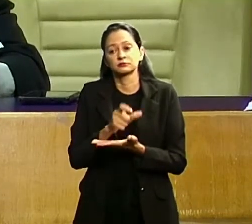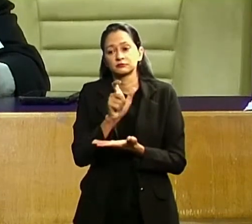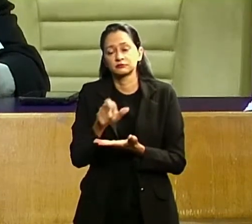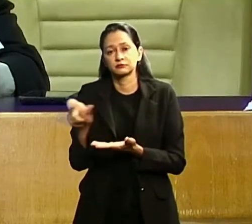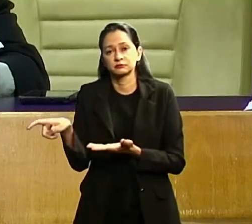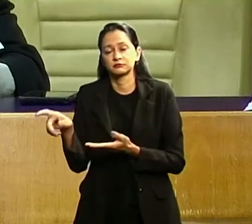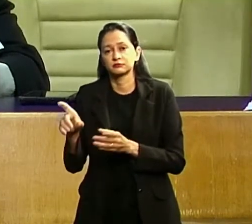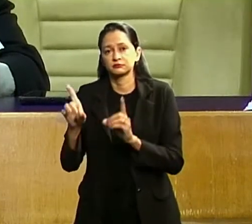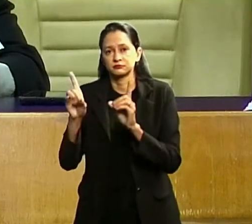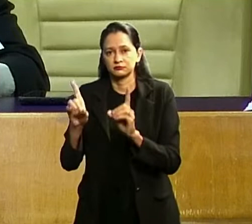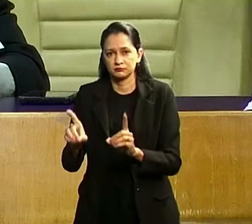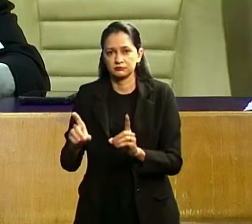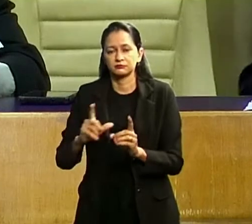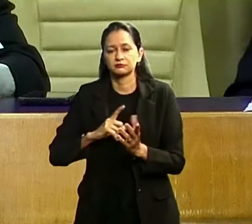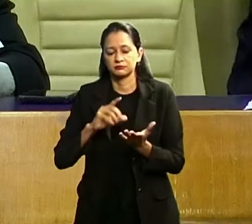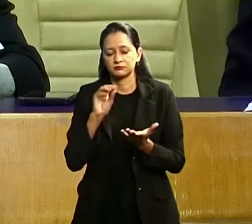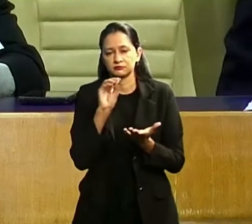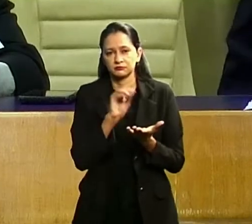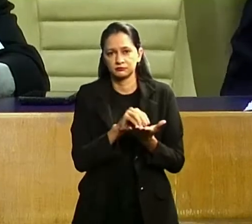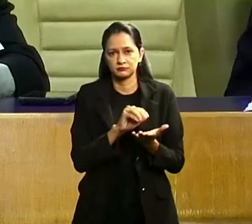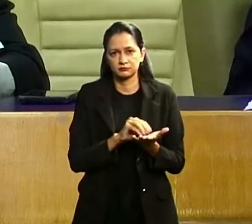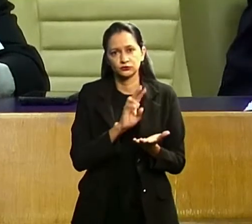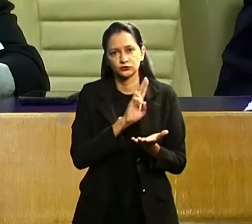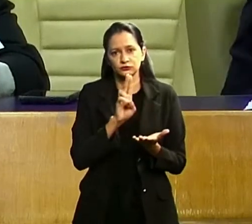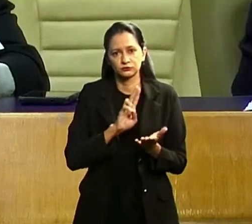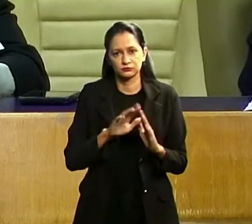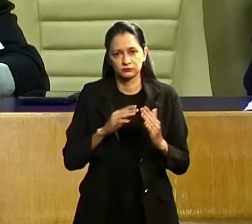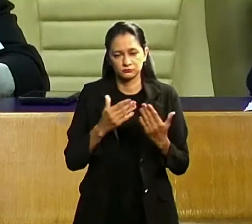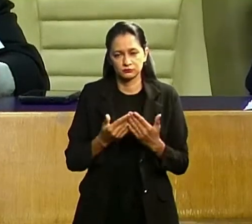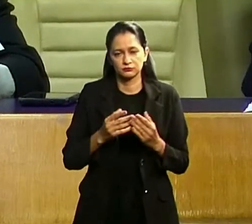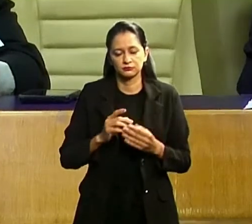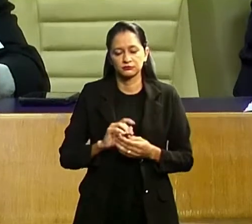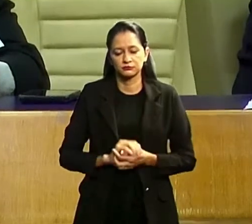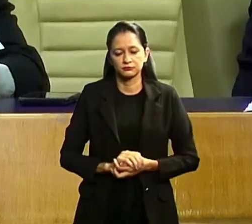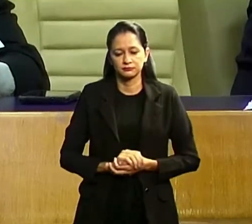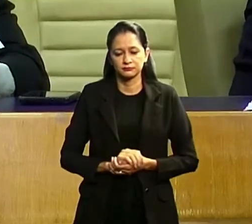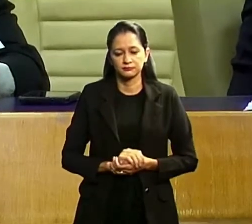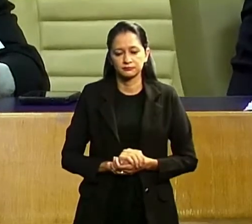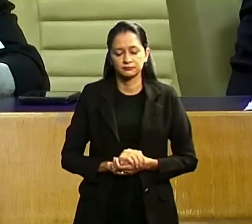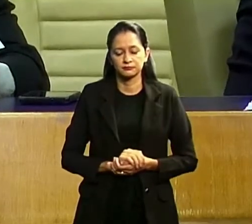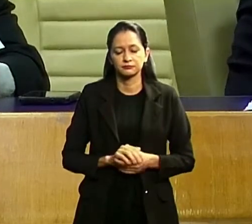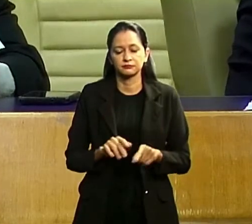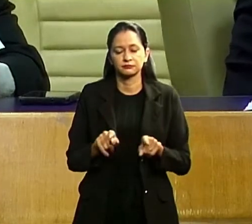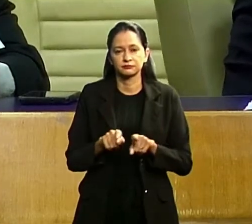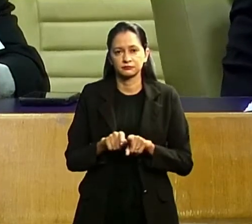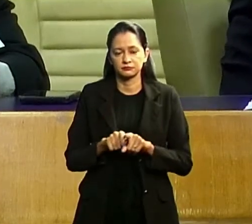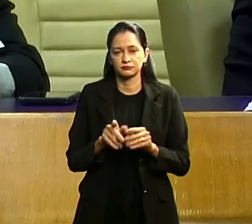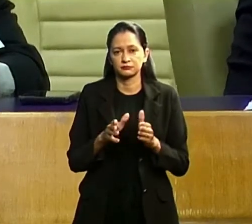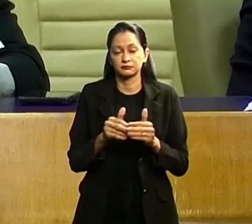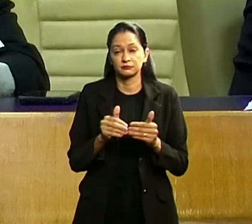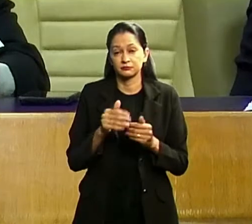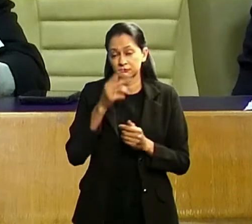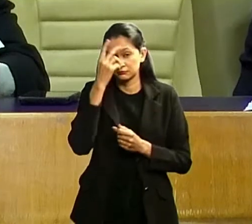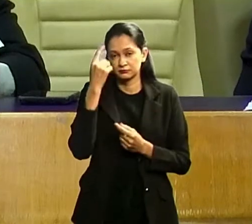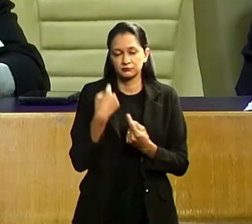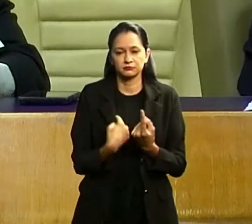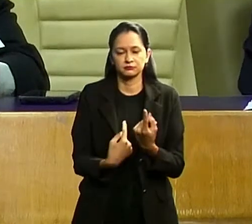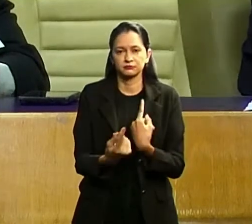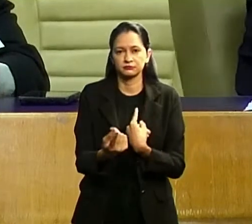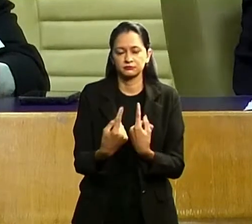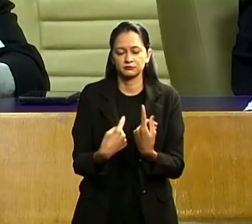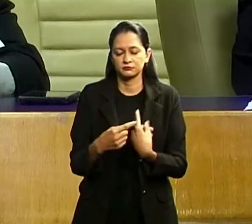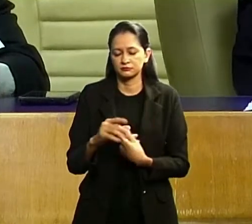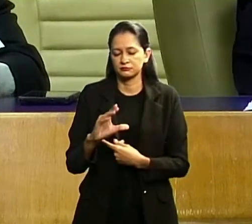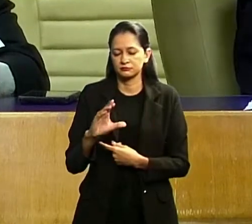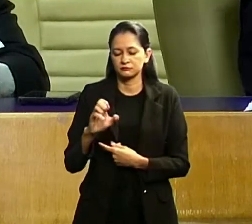escolares mencionadas no requerimento. Informações necessárias para elucidar os reais motivos aos quais os moradores da Avenida Center,